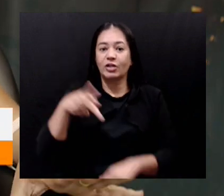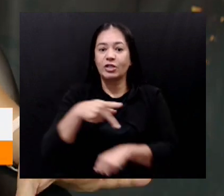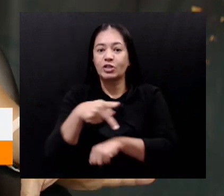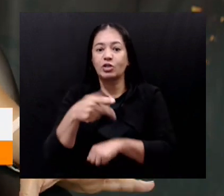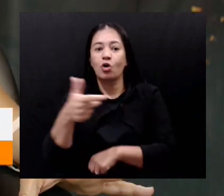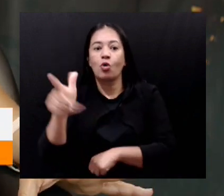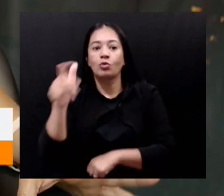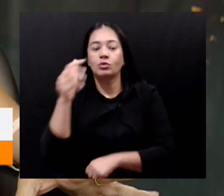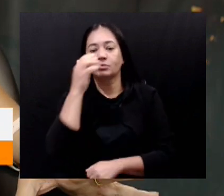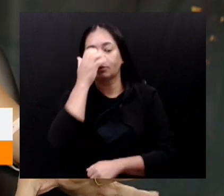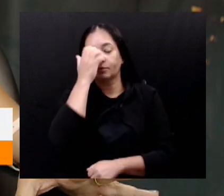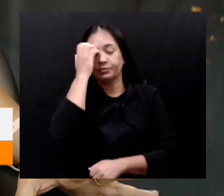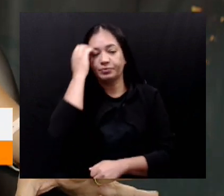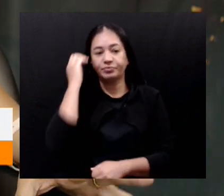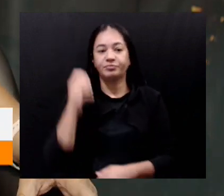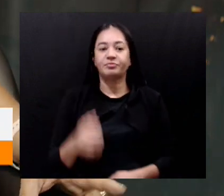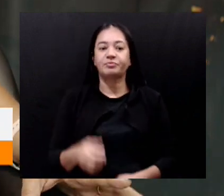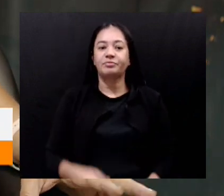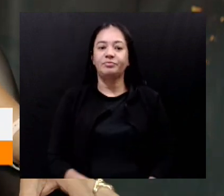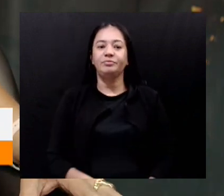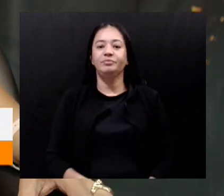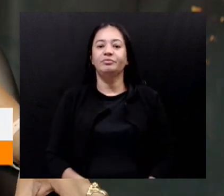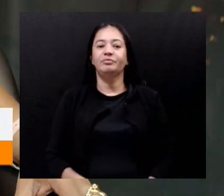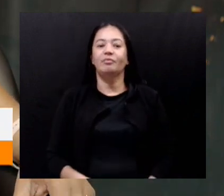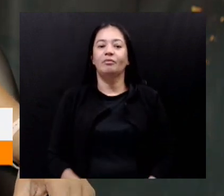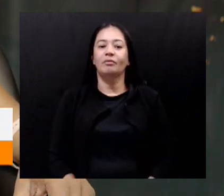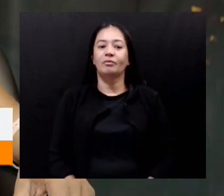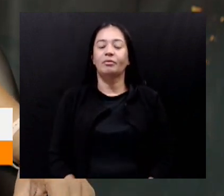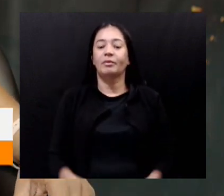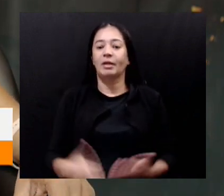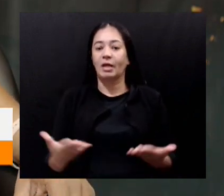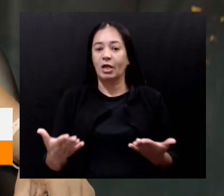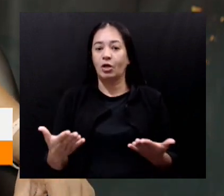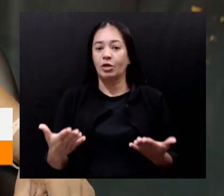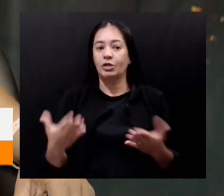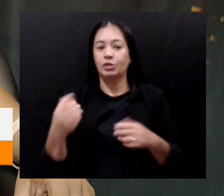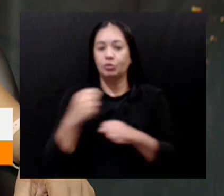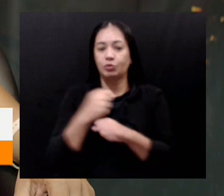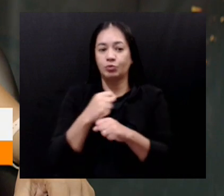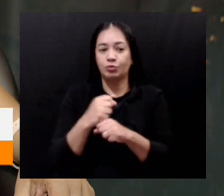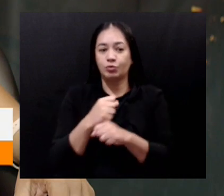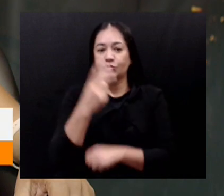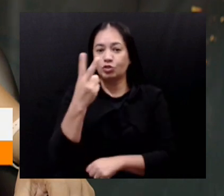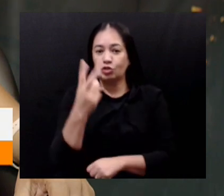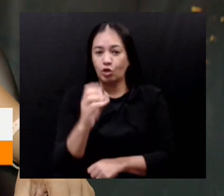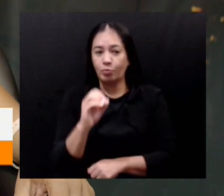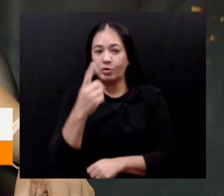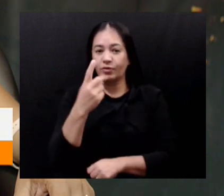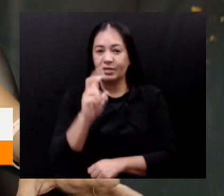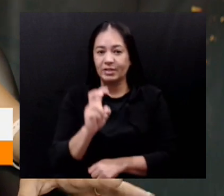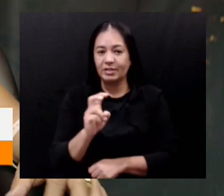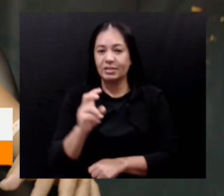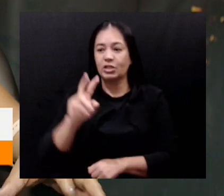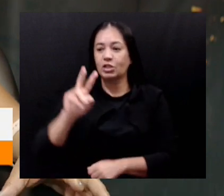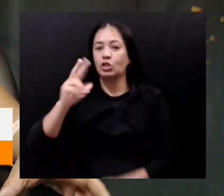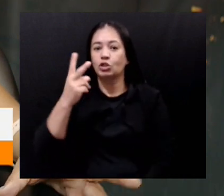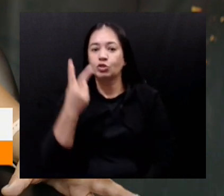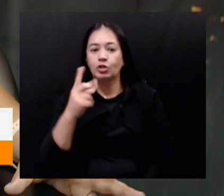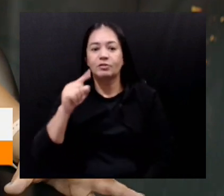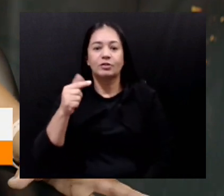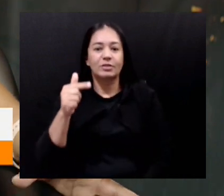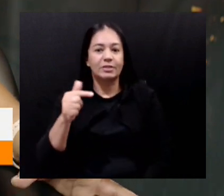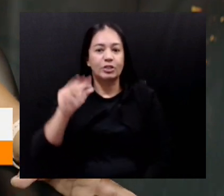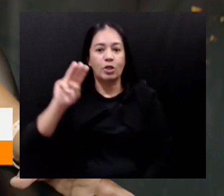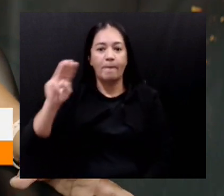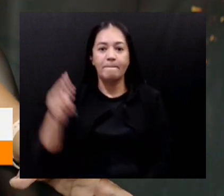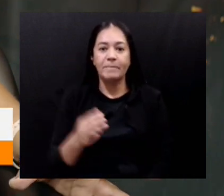oficiais começaram a ser contabilizados. Em 2015, esse contingente era de 2,7 milhões de pessoas. Os 10 destinos